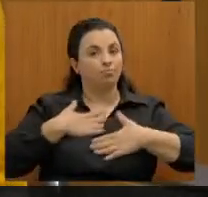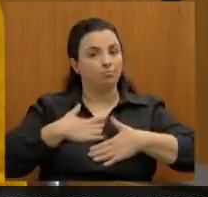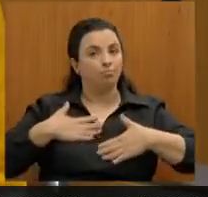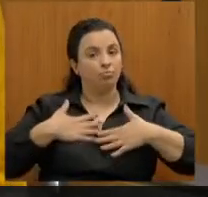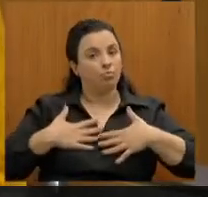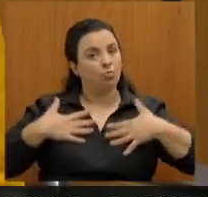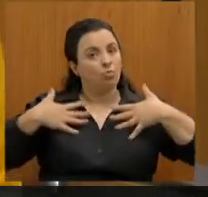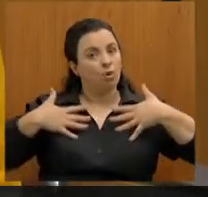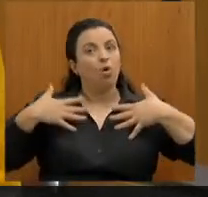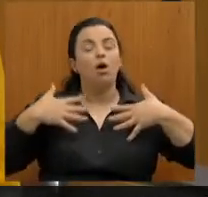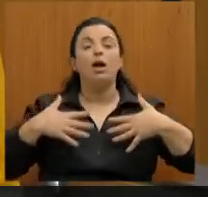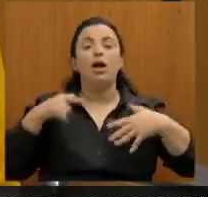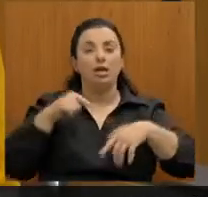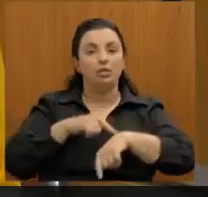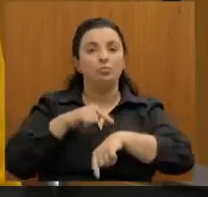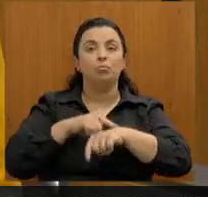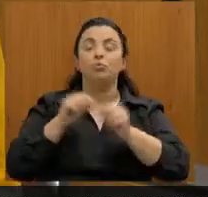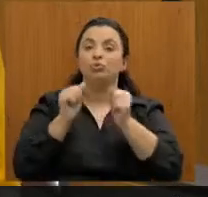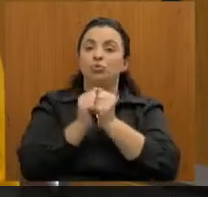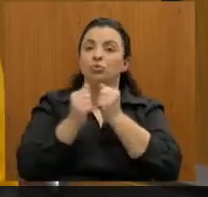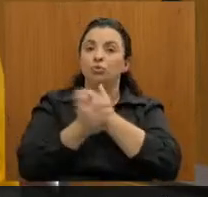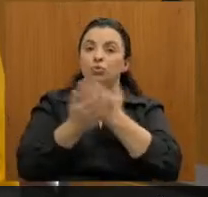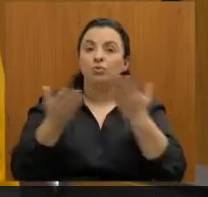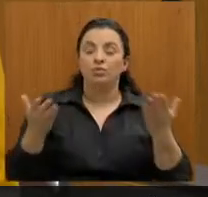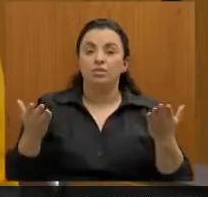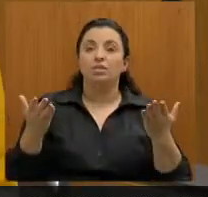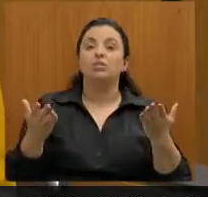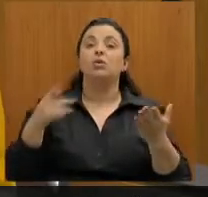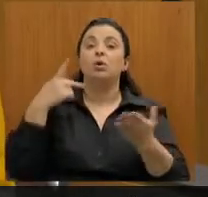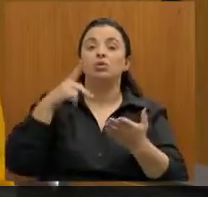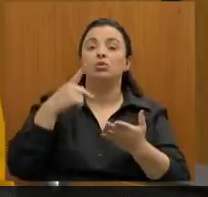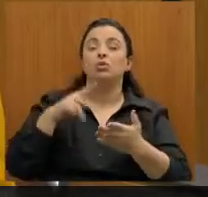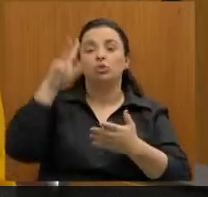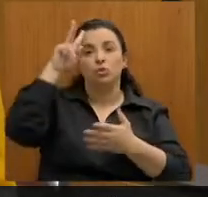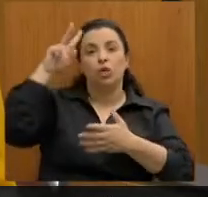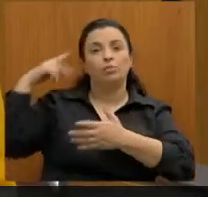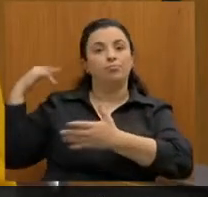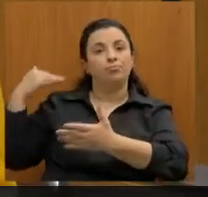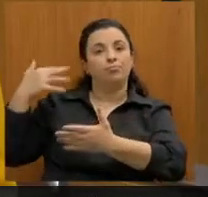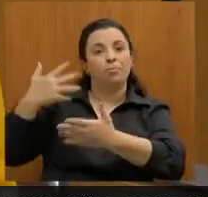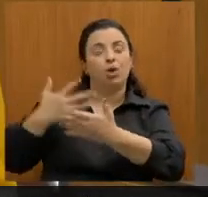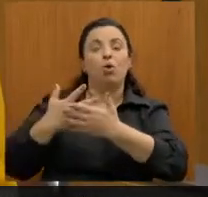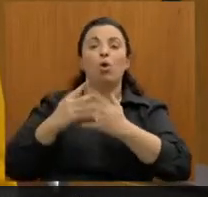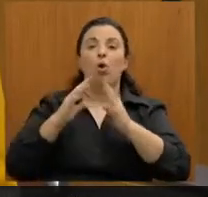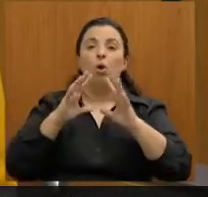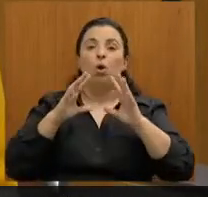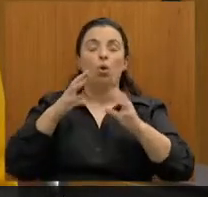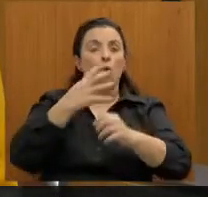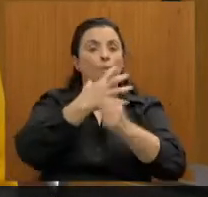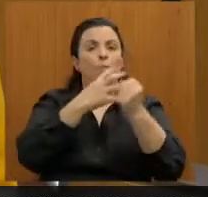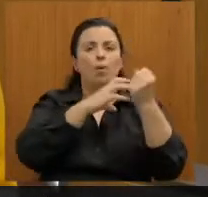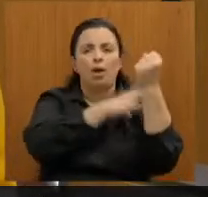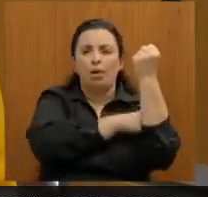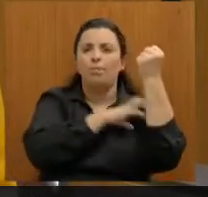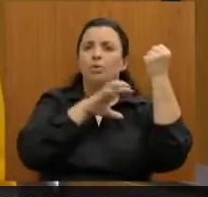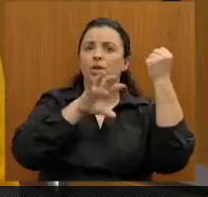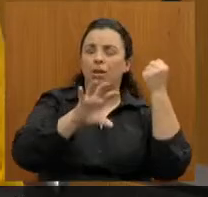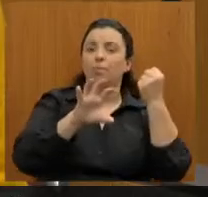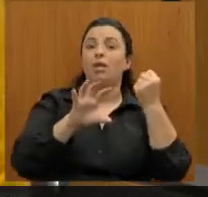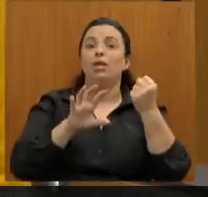momento com todas vocês com as trajetórias que vocês trazem com o empoderamento com enfrentamento